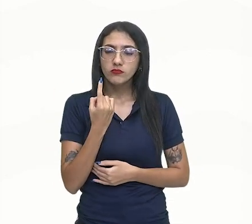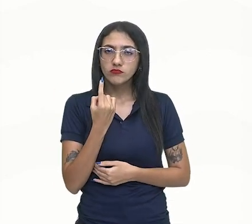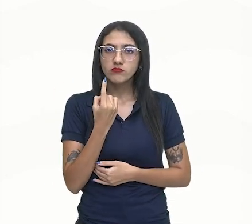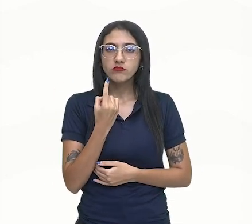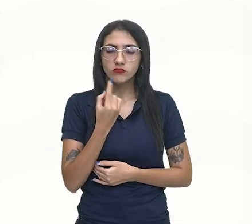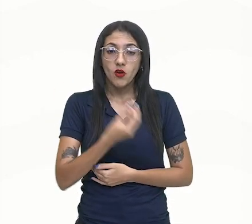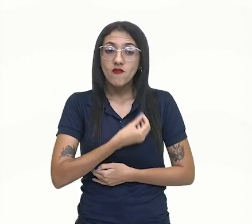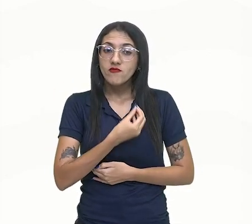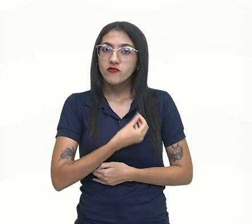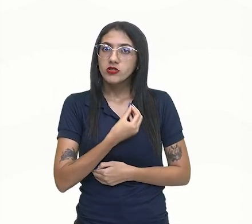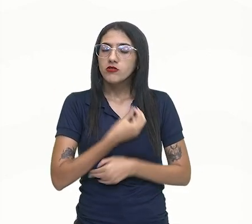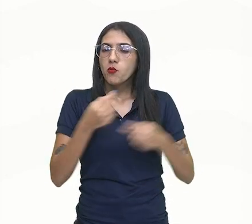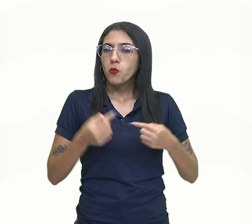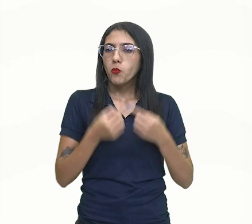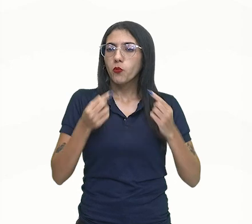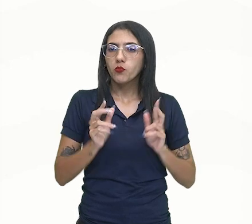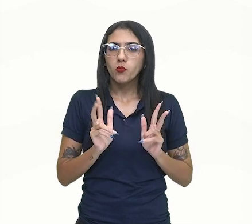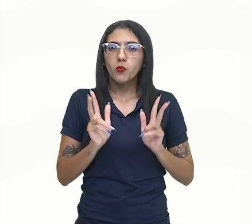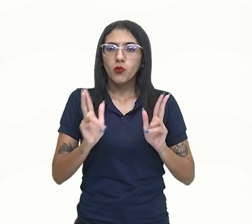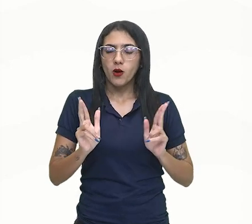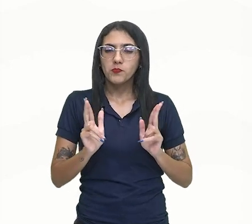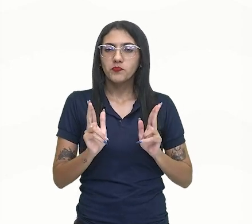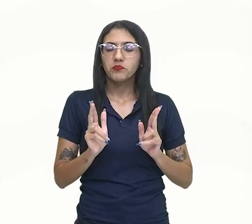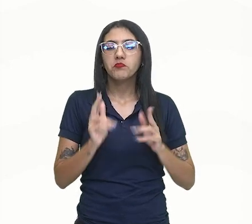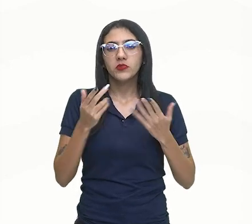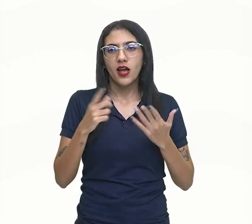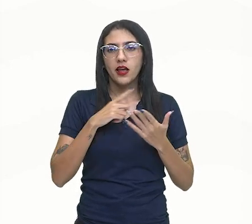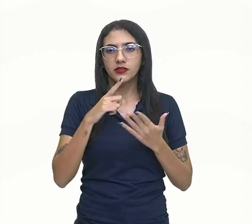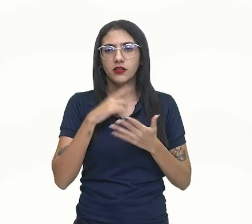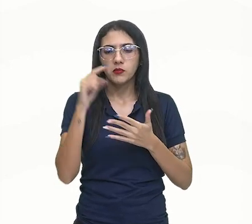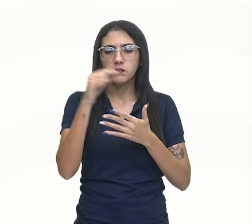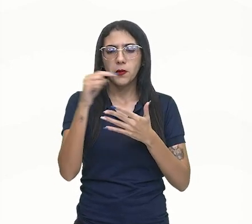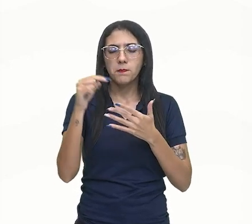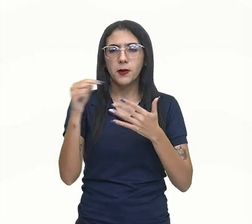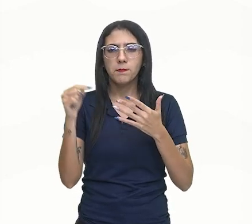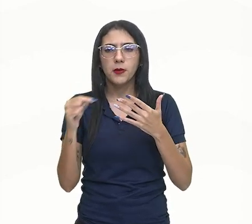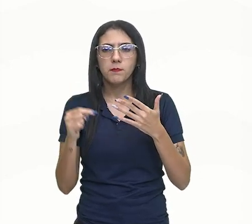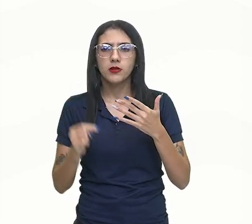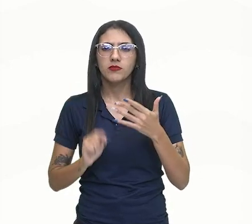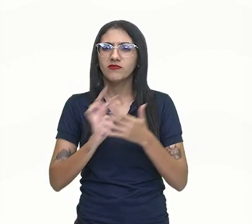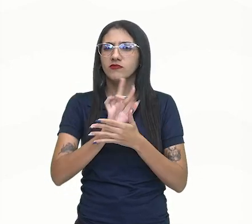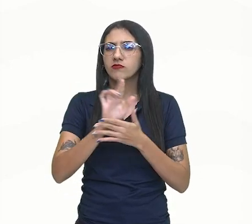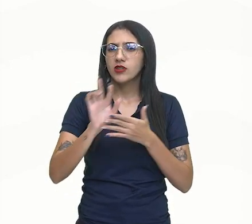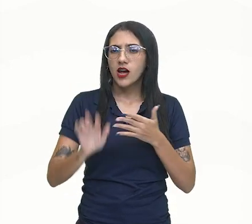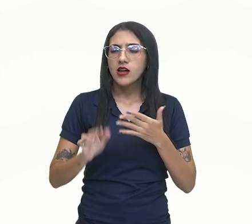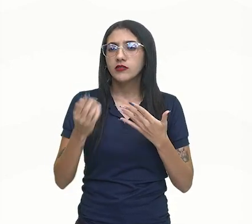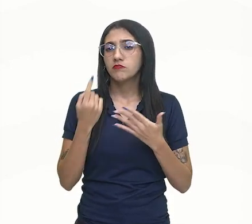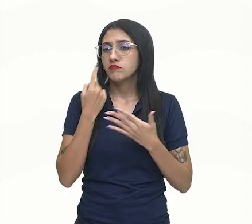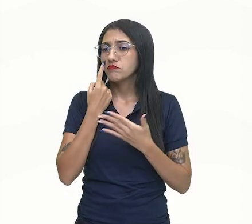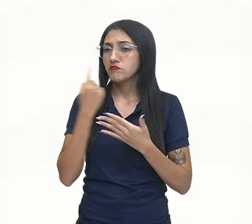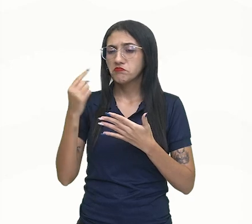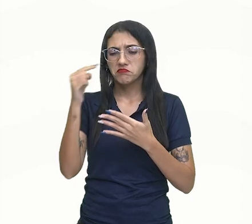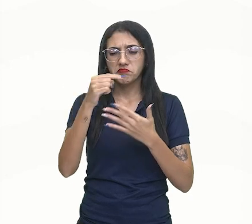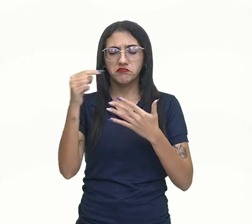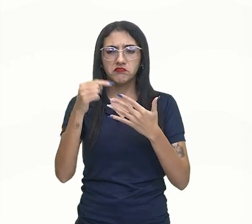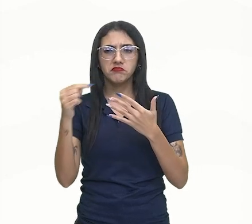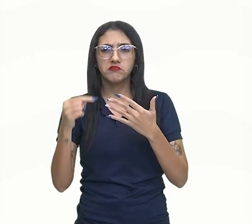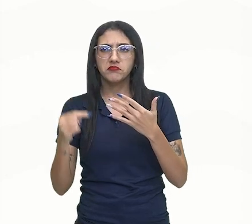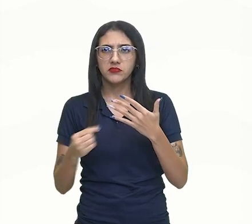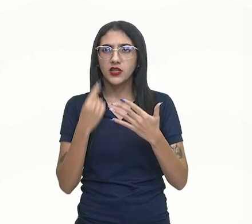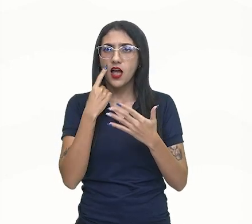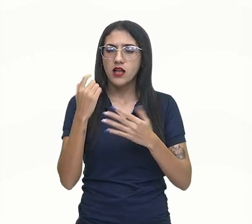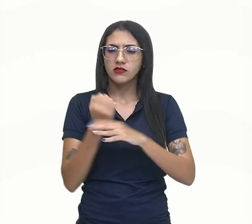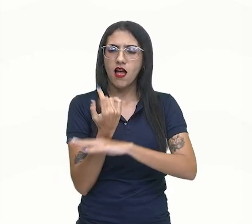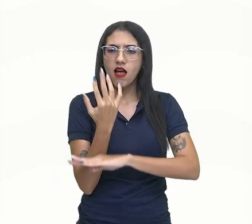a partir desse ancestral comum, teve vários processos, como nós temos aqui, dessa